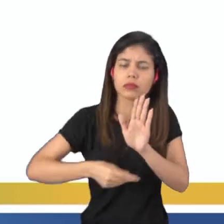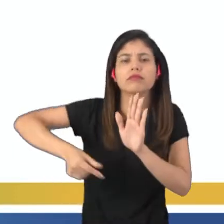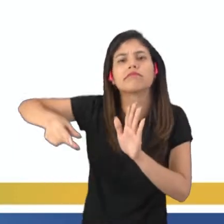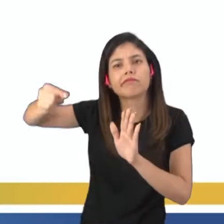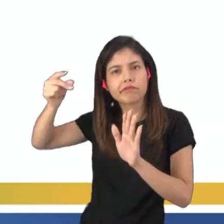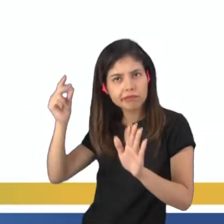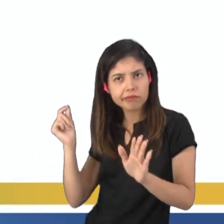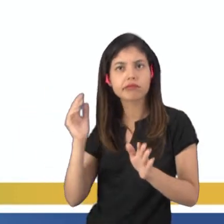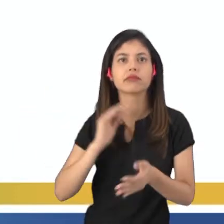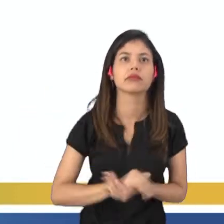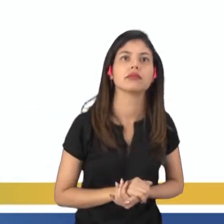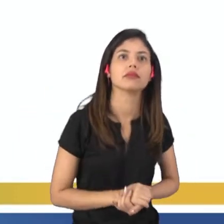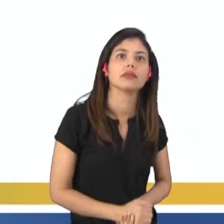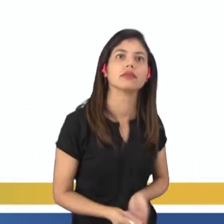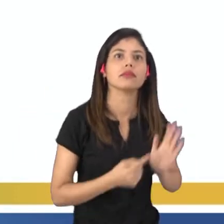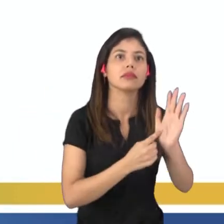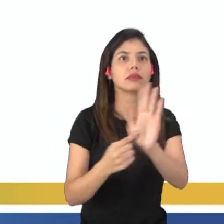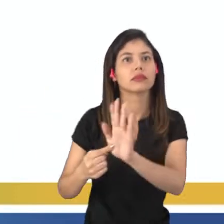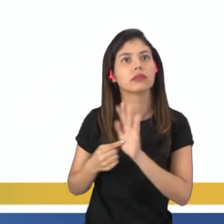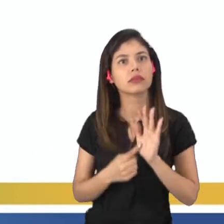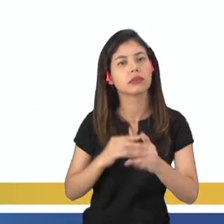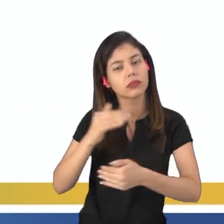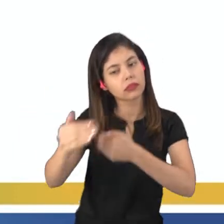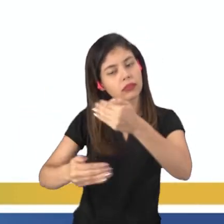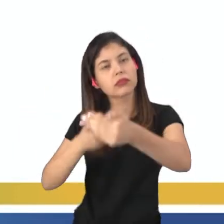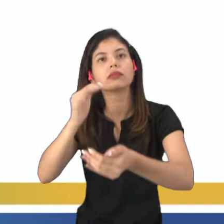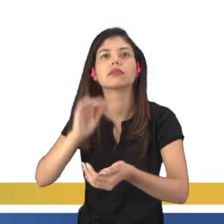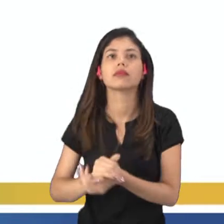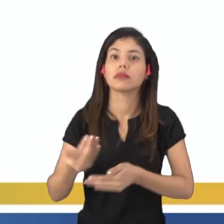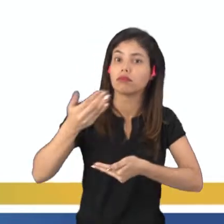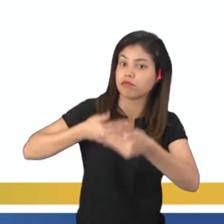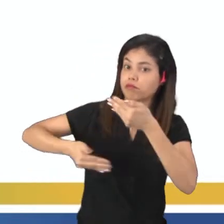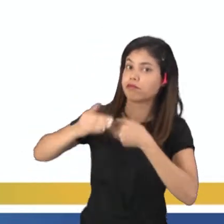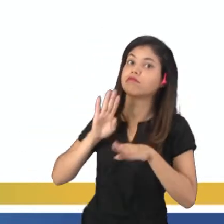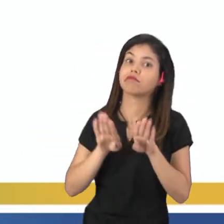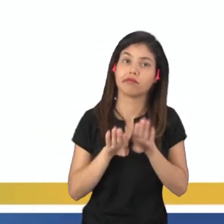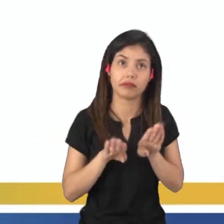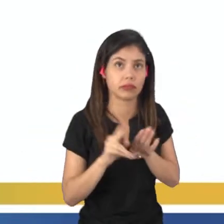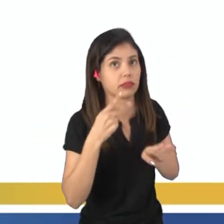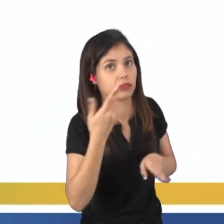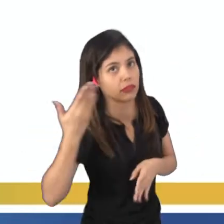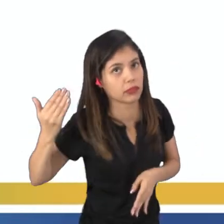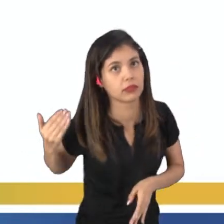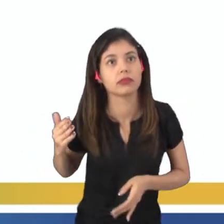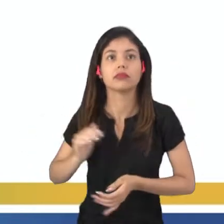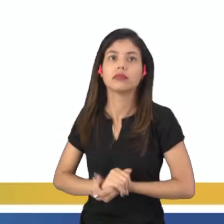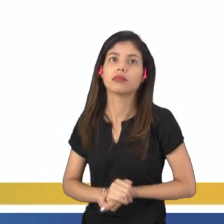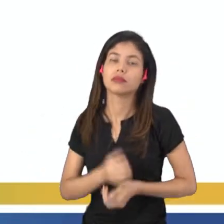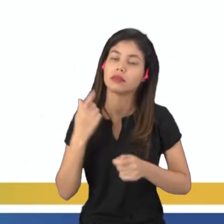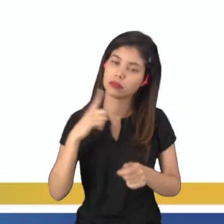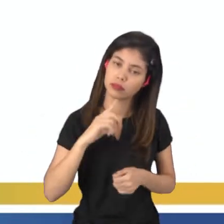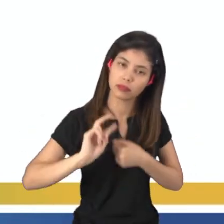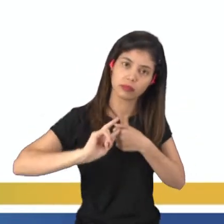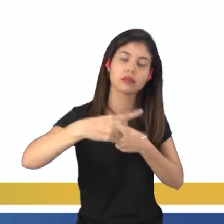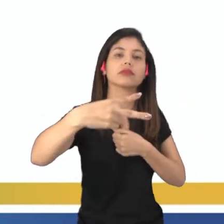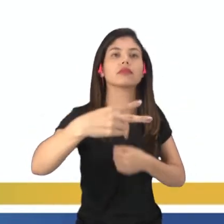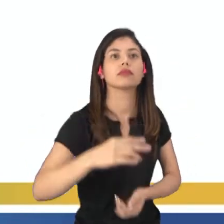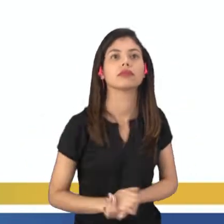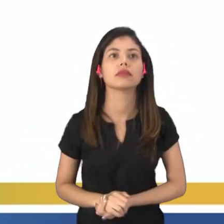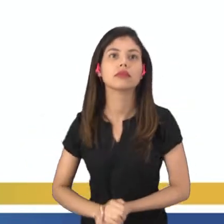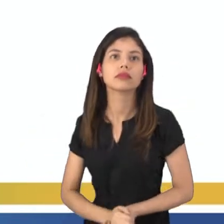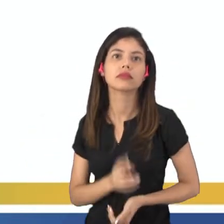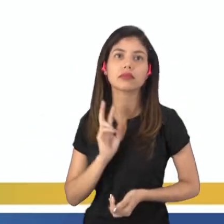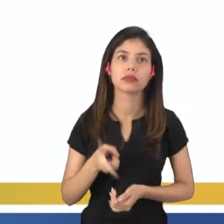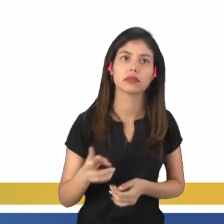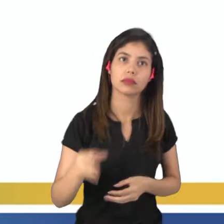longo do tempo, né? Então, é indicado para demonstrar evoluções, né, ou regressões, como falamos anteriormente, que ocorrem em uma sequência